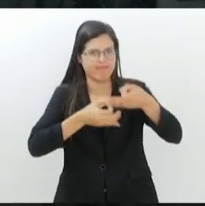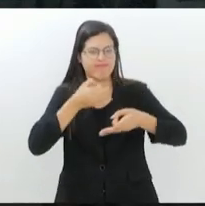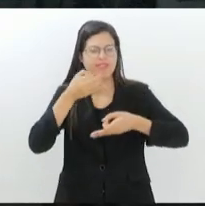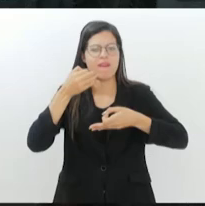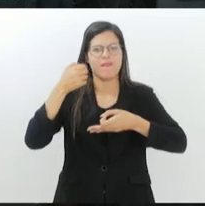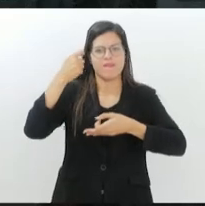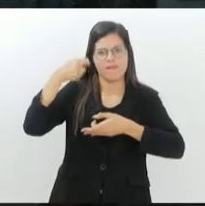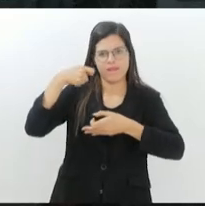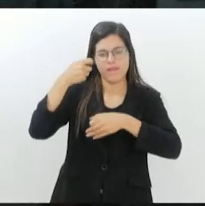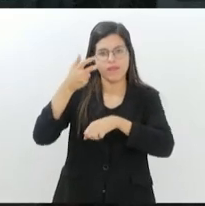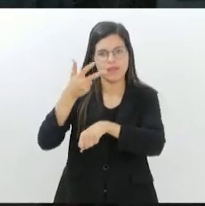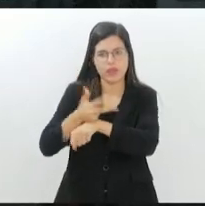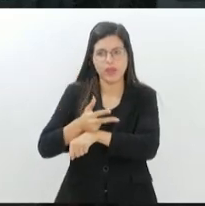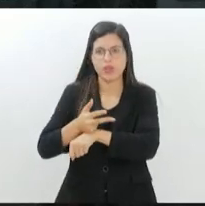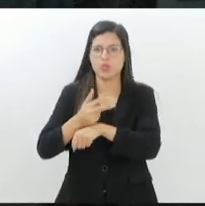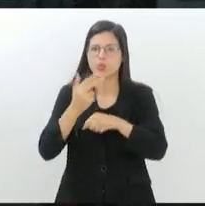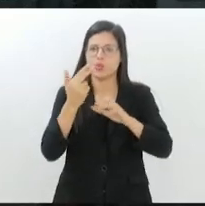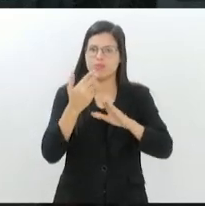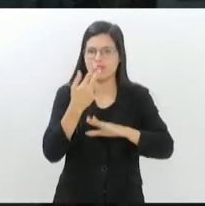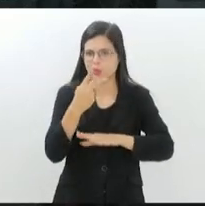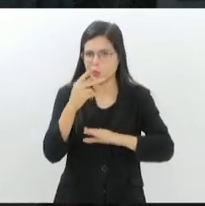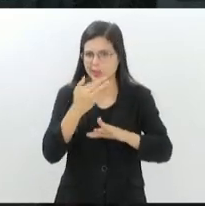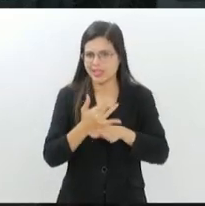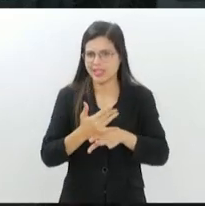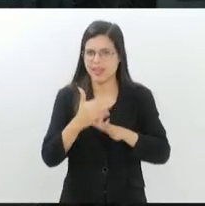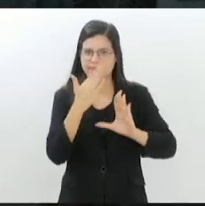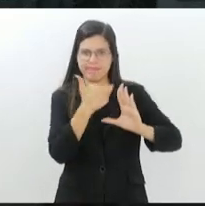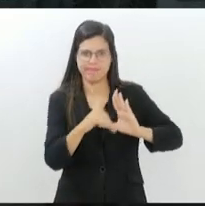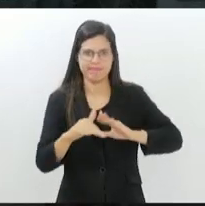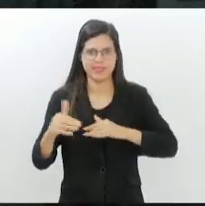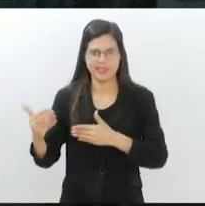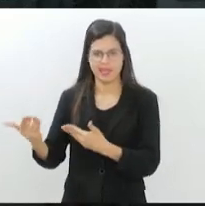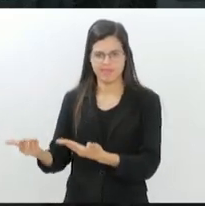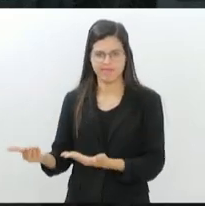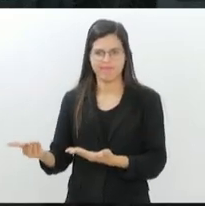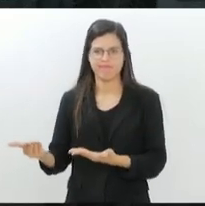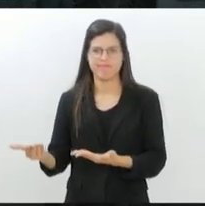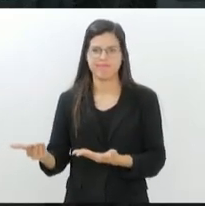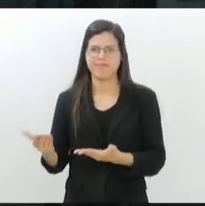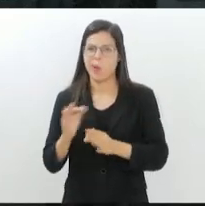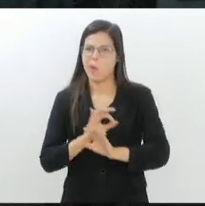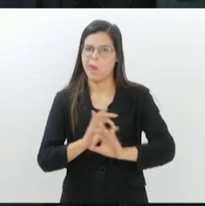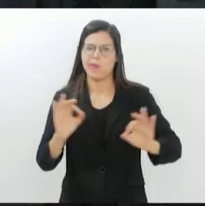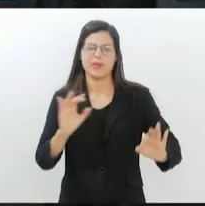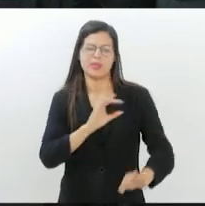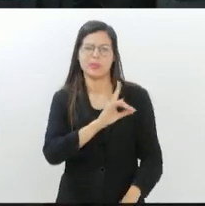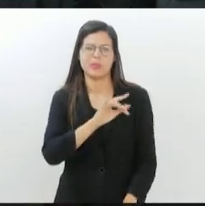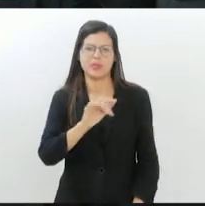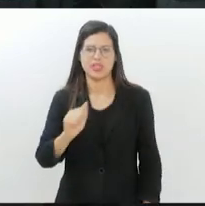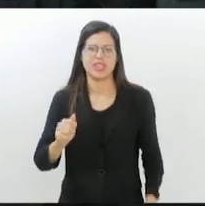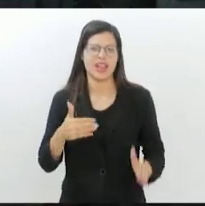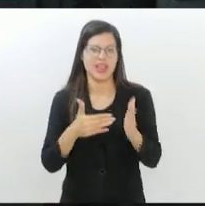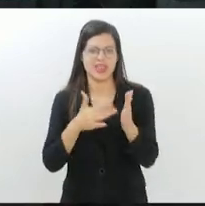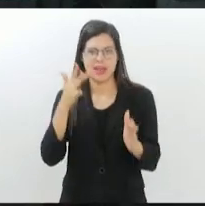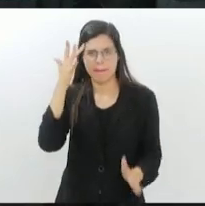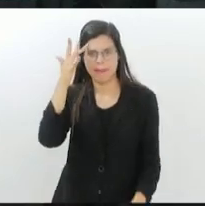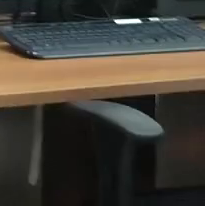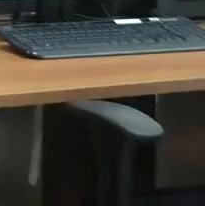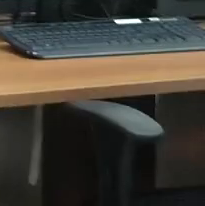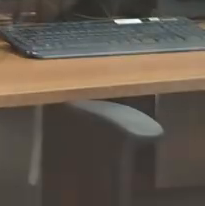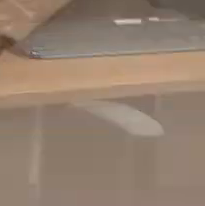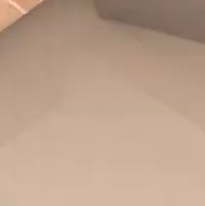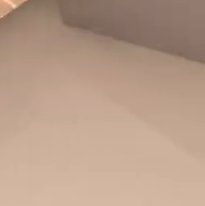só acessar nosso e-mail tvalerj@alerj.rj.gov.br. Um ótimo dia para você e até amanhã!